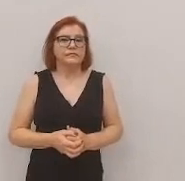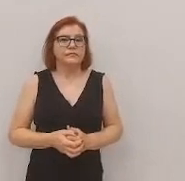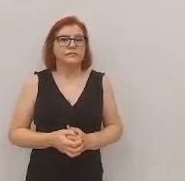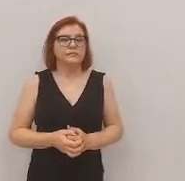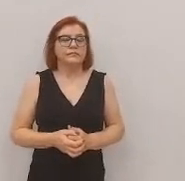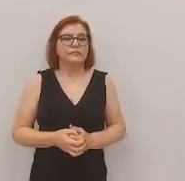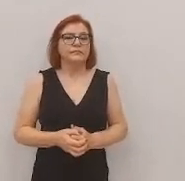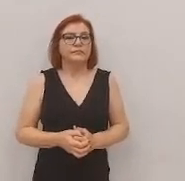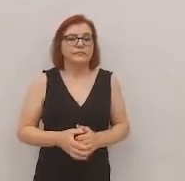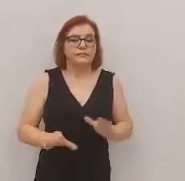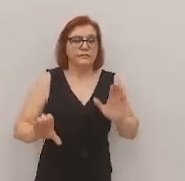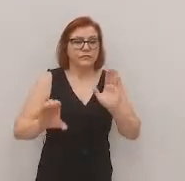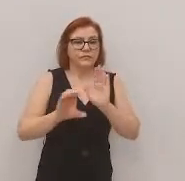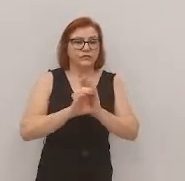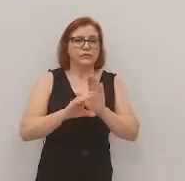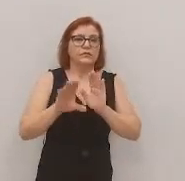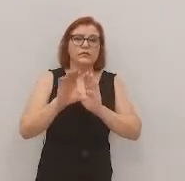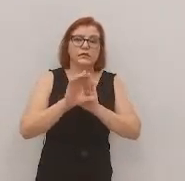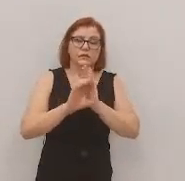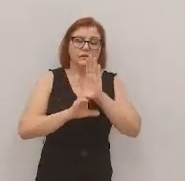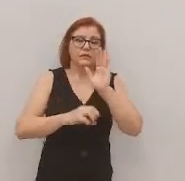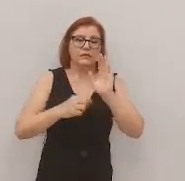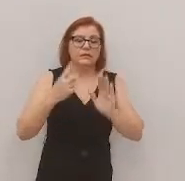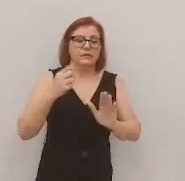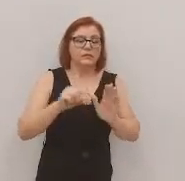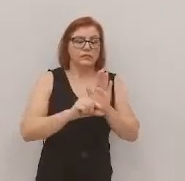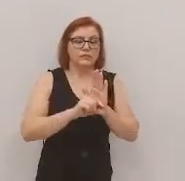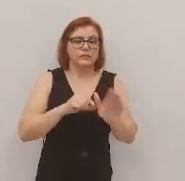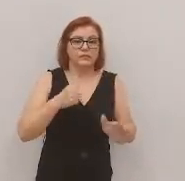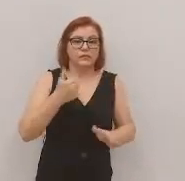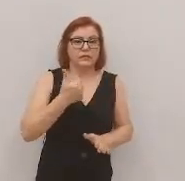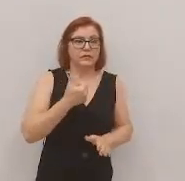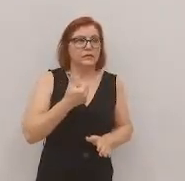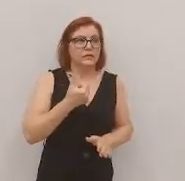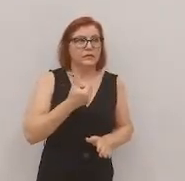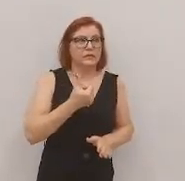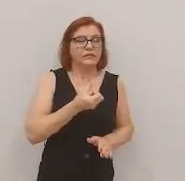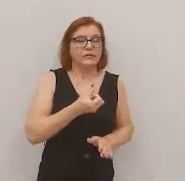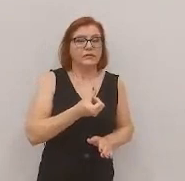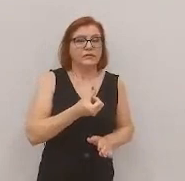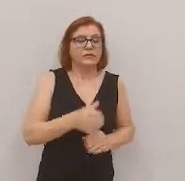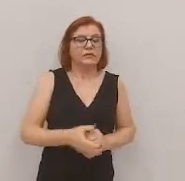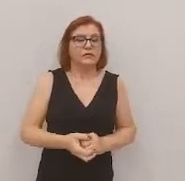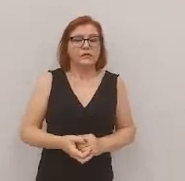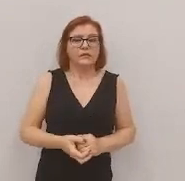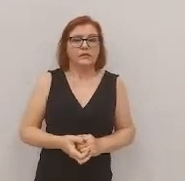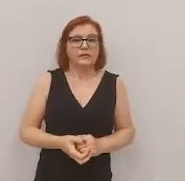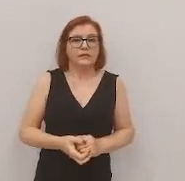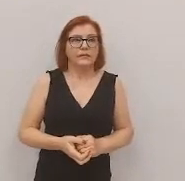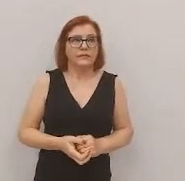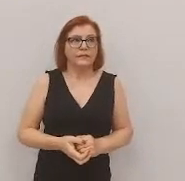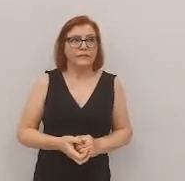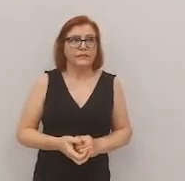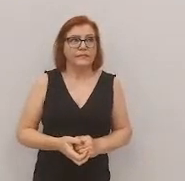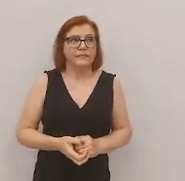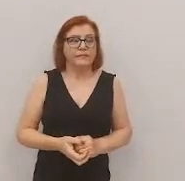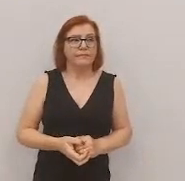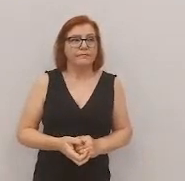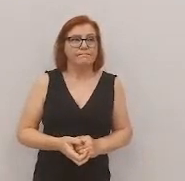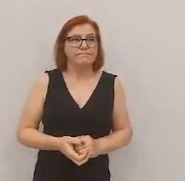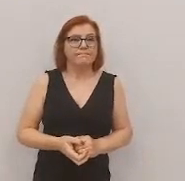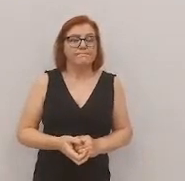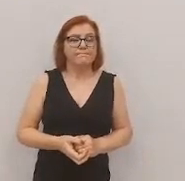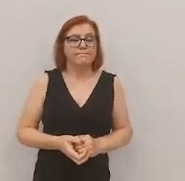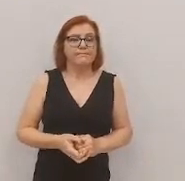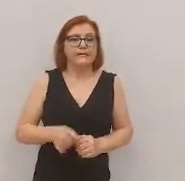Colossenses capítulo 1, versículo 16, eu acho esse versículo demais. Pois nele foram